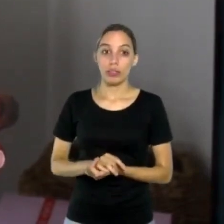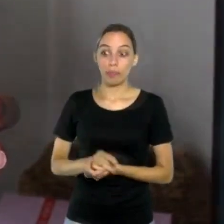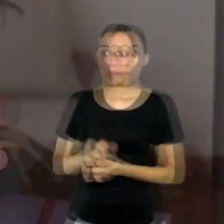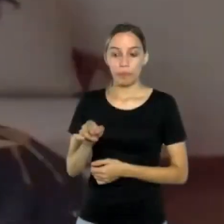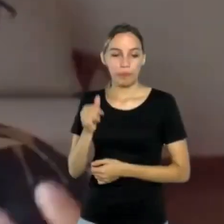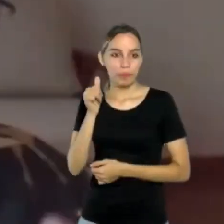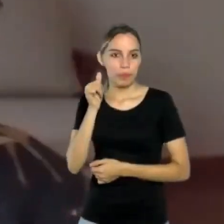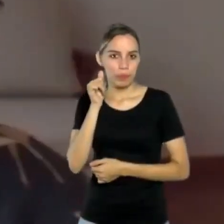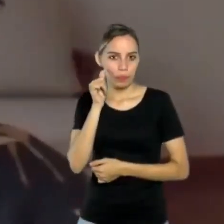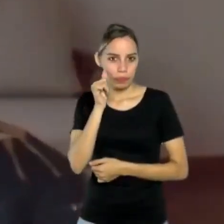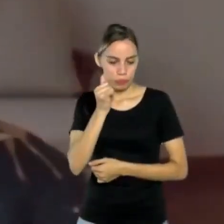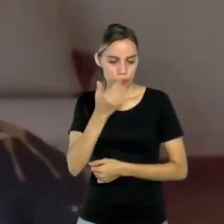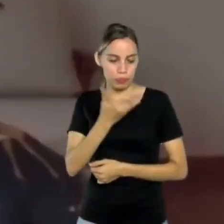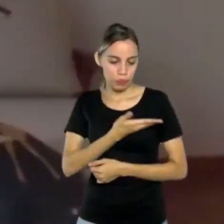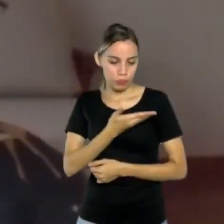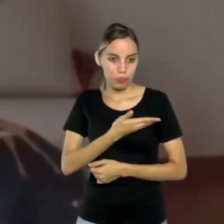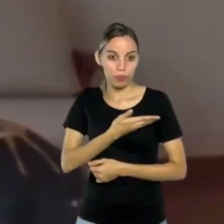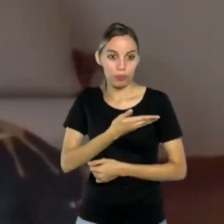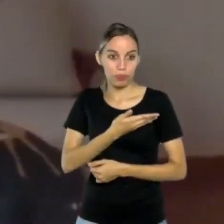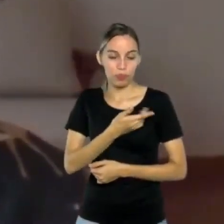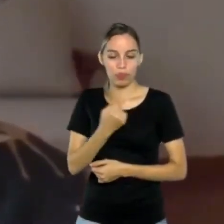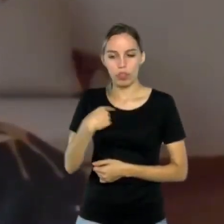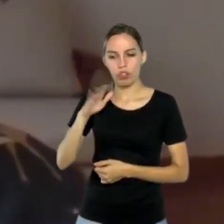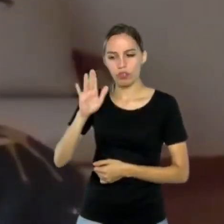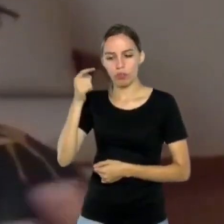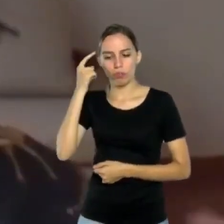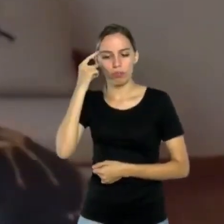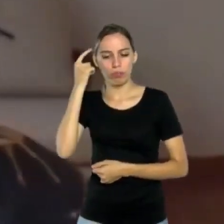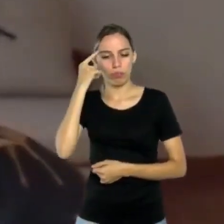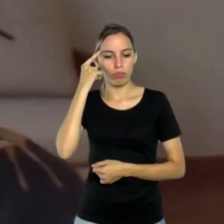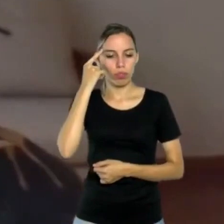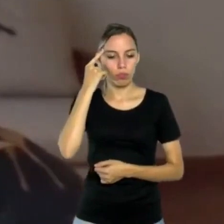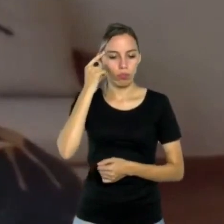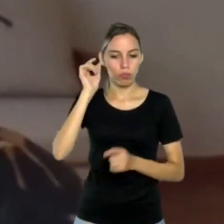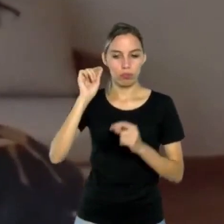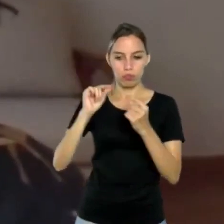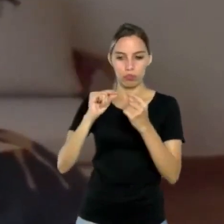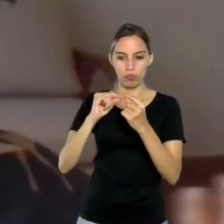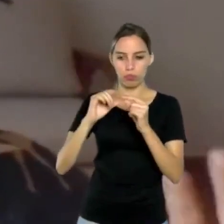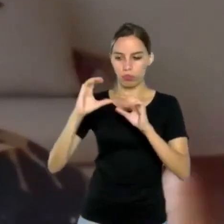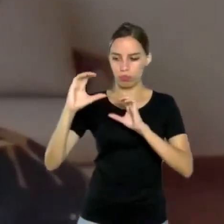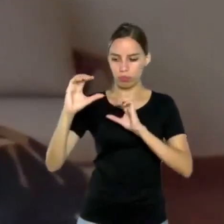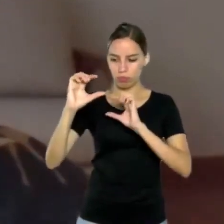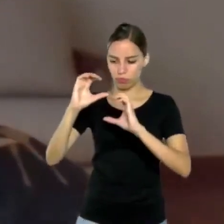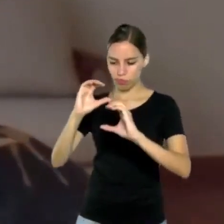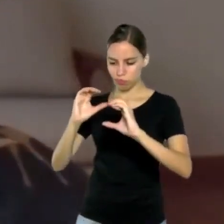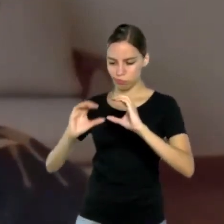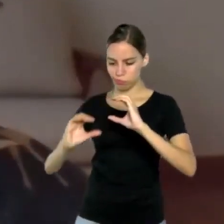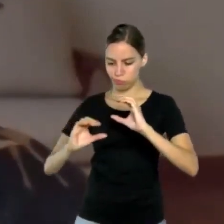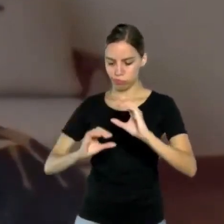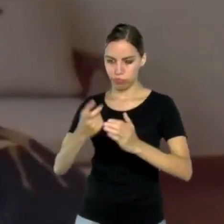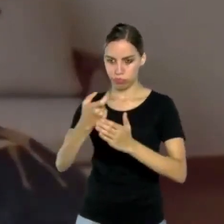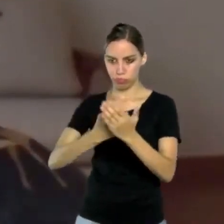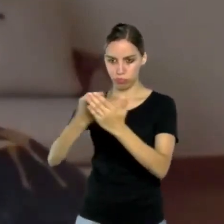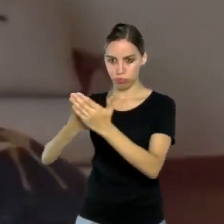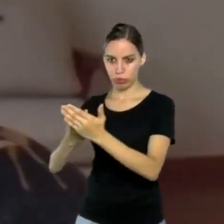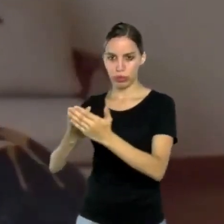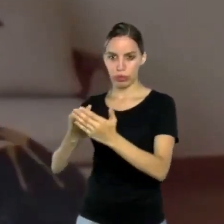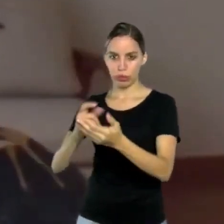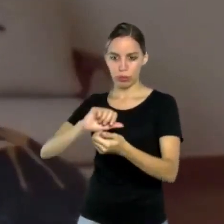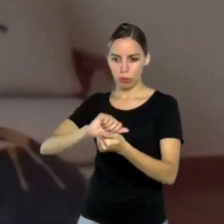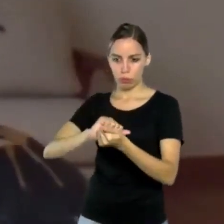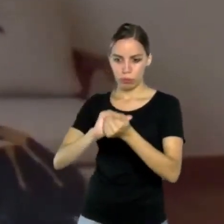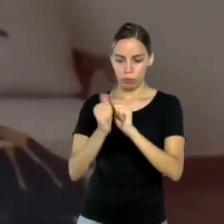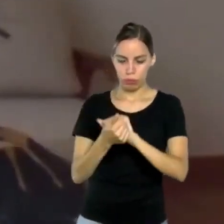uma pessoa ao lado de uma cama, com a cabeça e o braço estendidos sobre o colchão. A partir daí eu fiz algumas coisas lá no